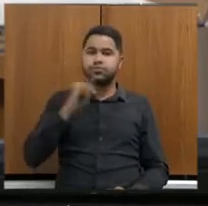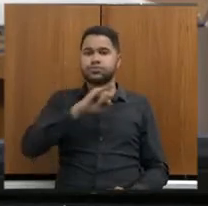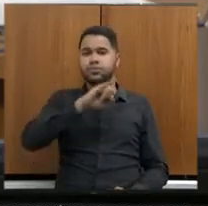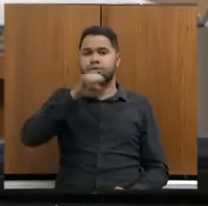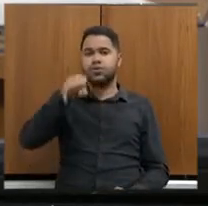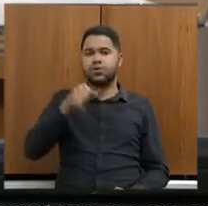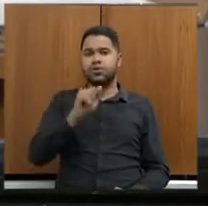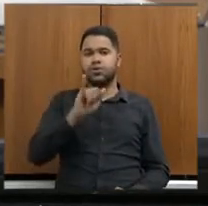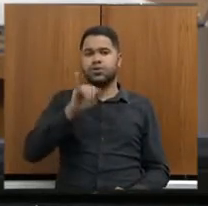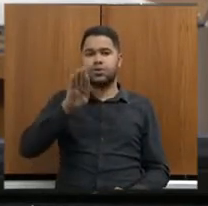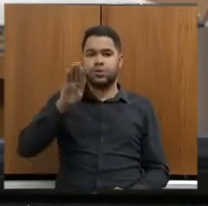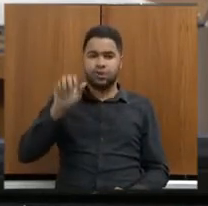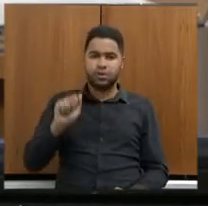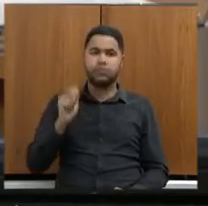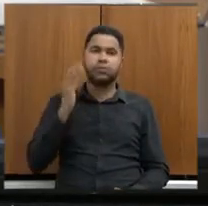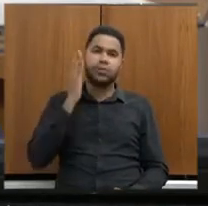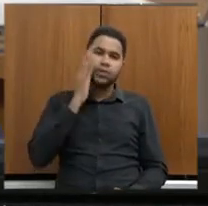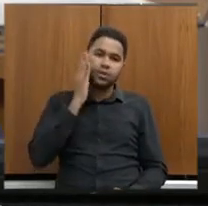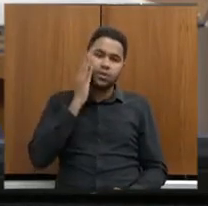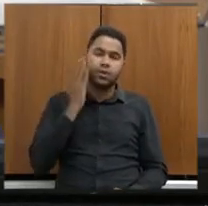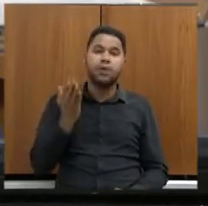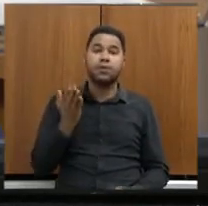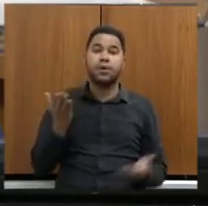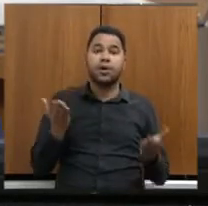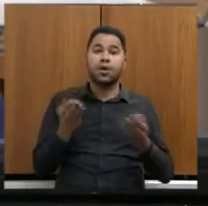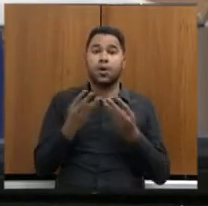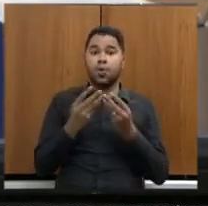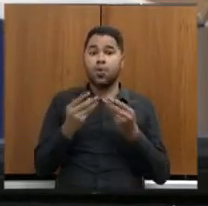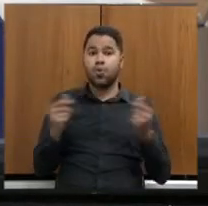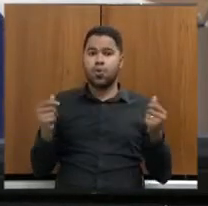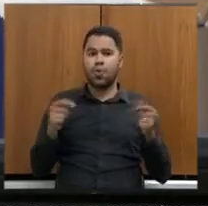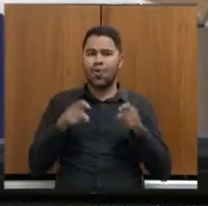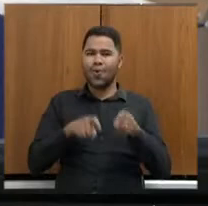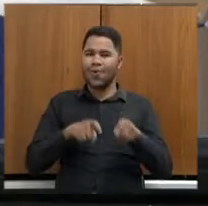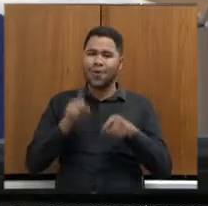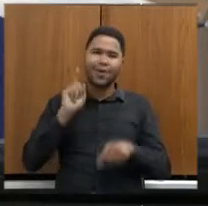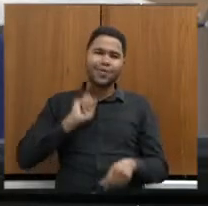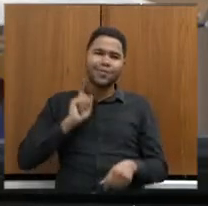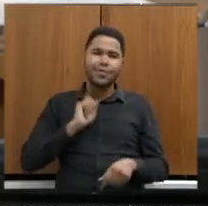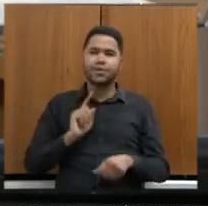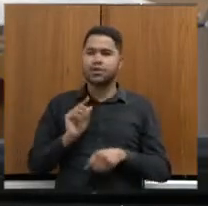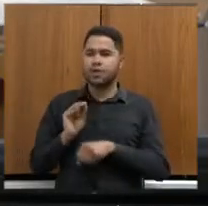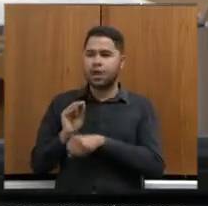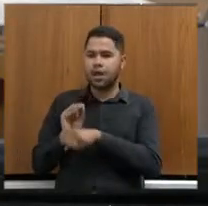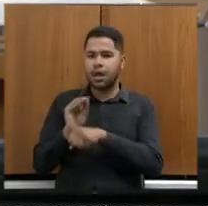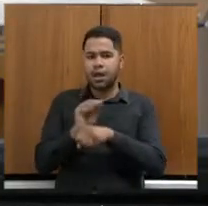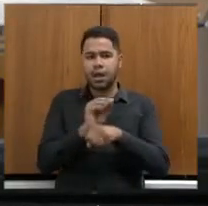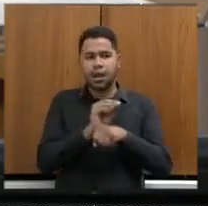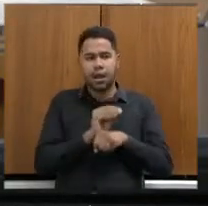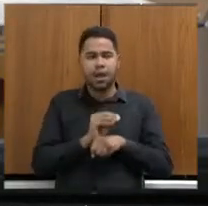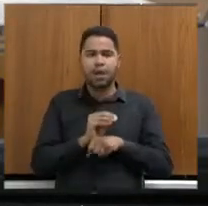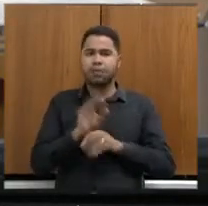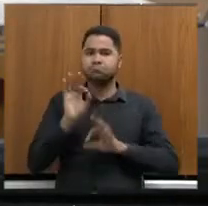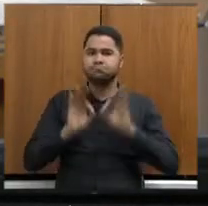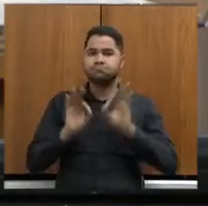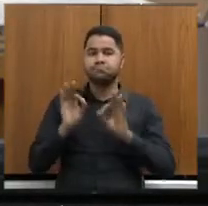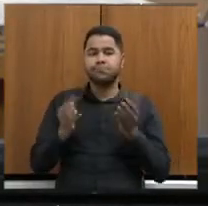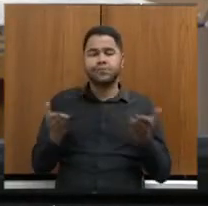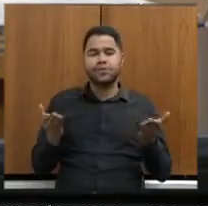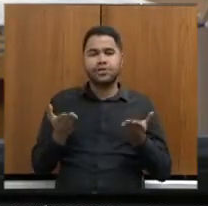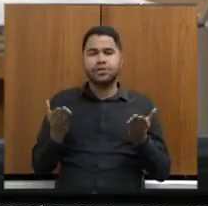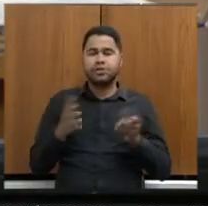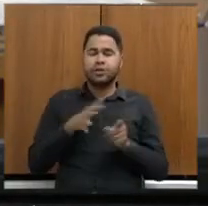Jaíba a gente sabe com a extinção da rural minas ela cuidava praticamente aí no projeto Jaíba nós estamos com